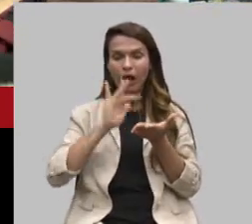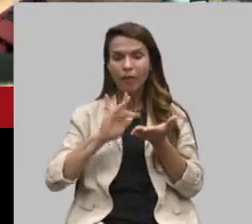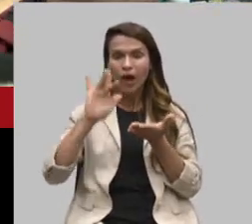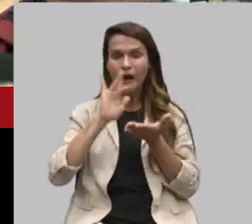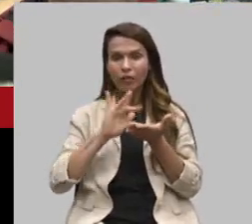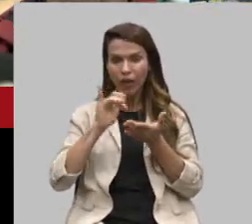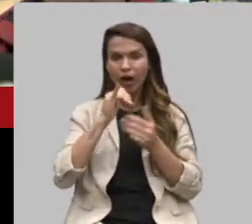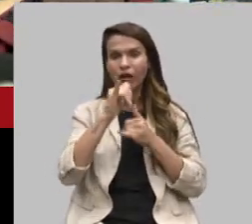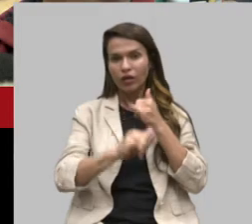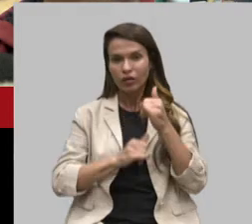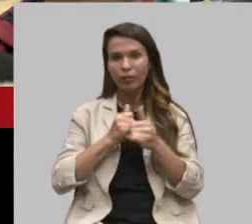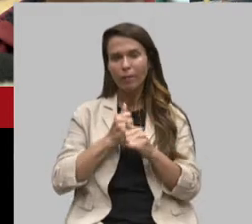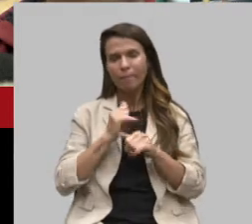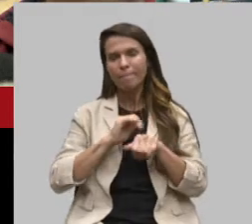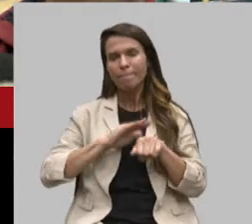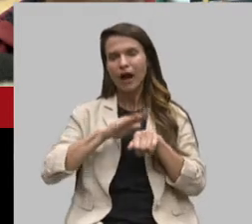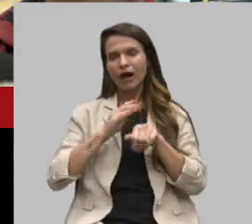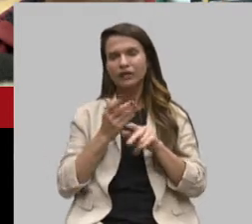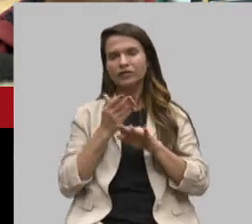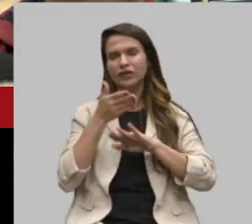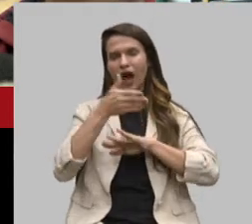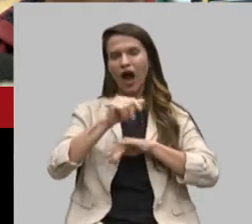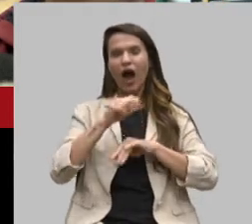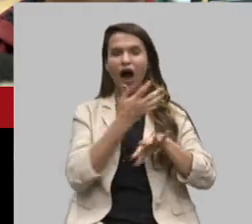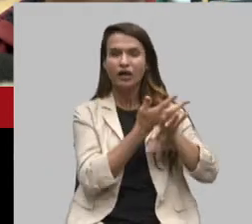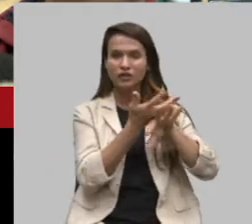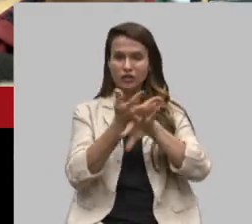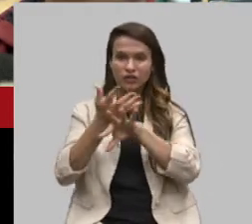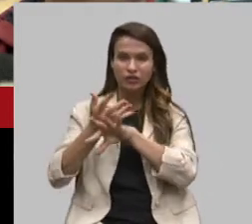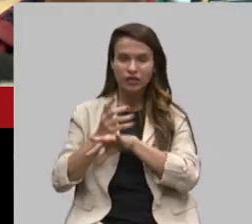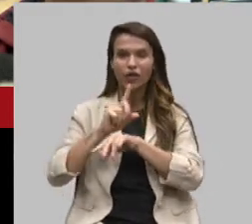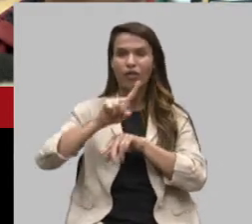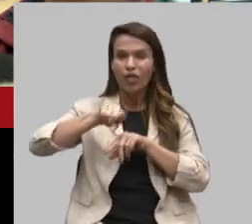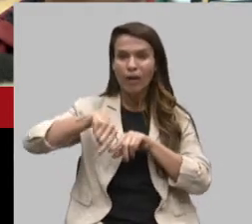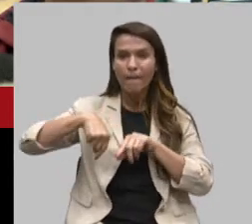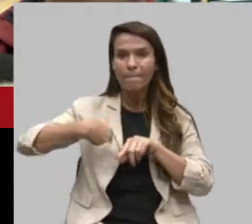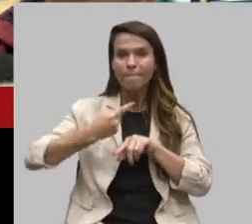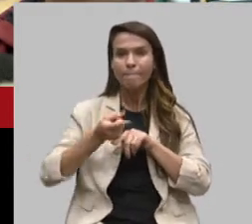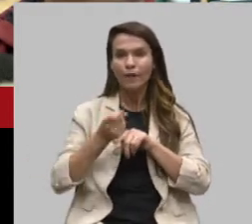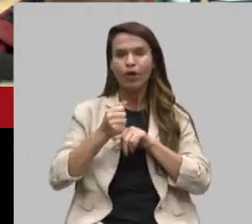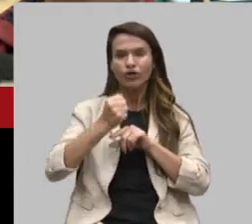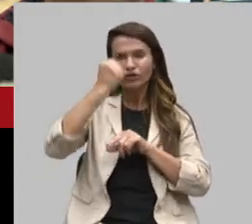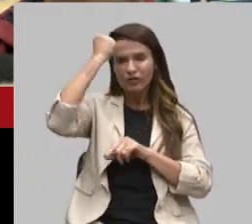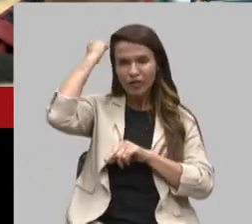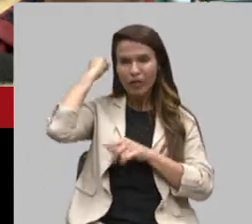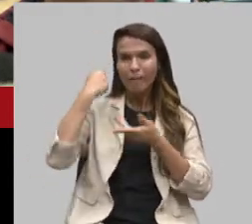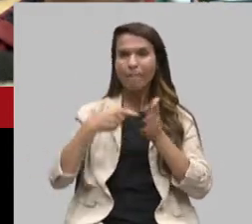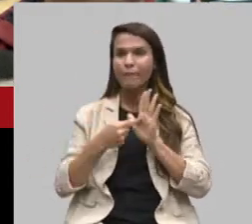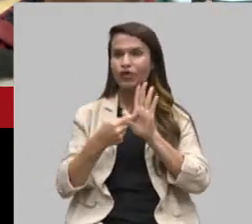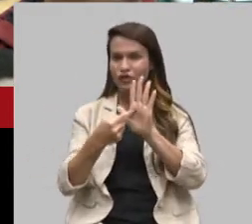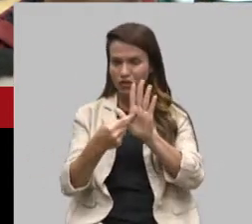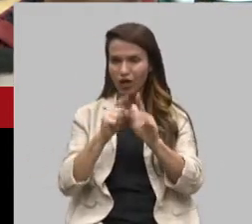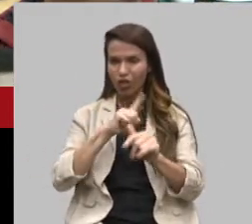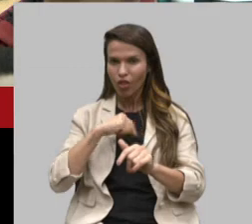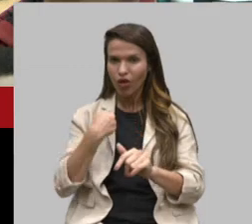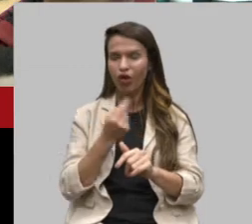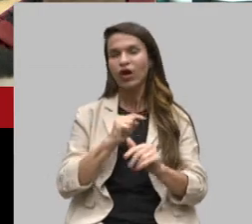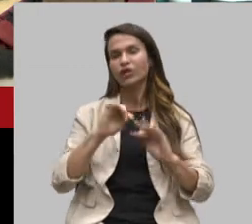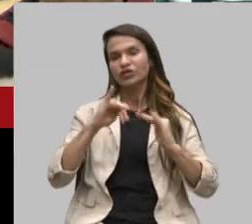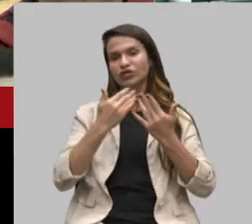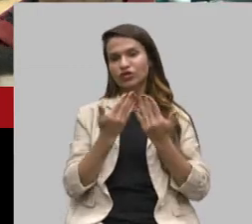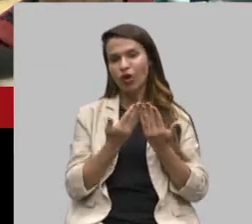acesso muito mais amplo às matérias e lá na frente nos vestibulares isto Vai se mostrar que nós da escola pública